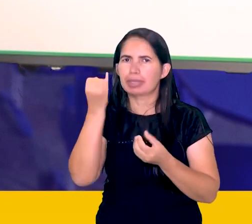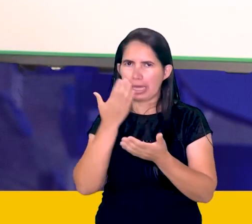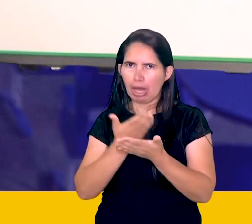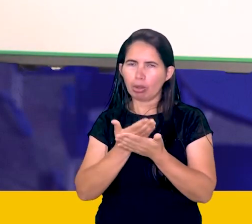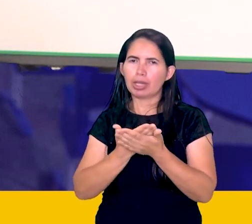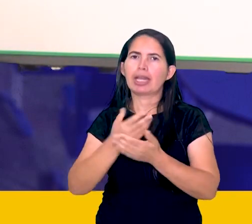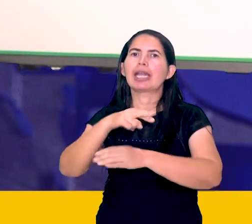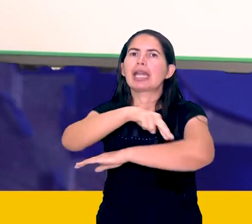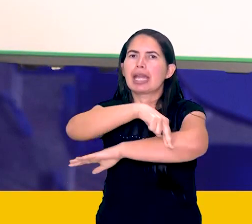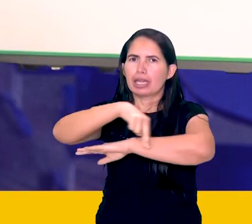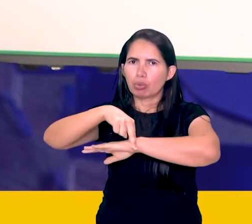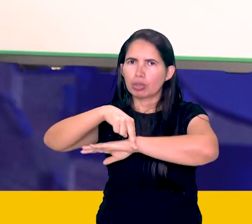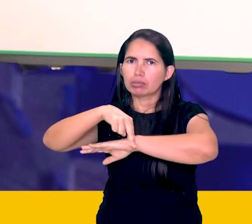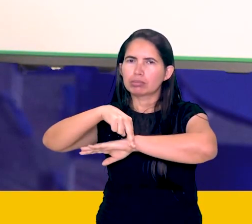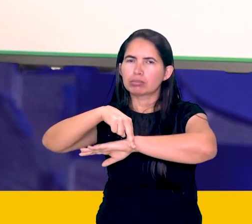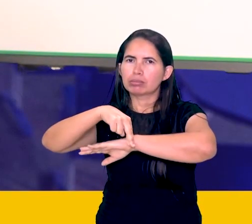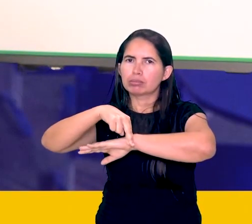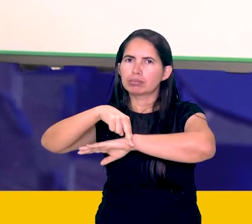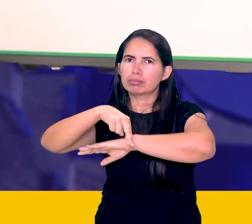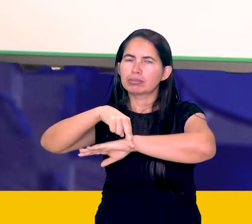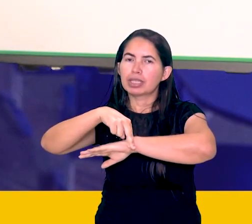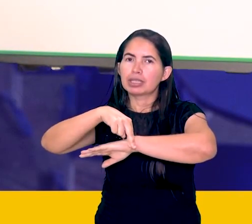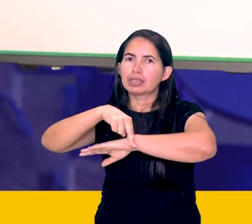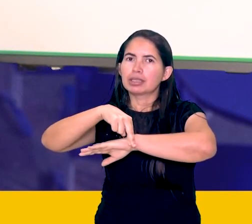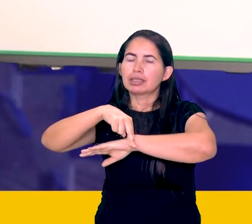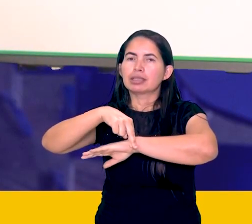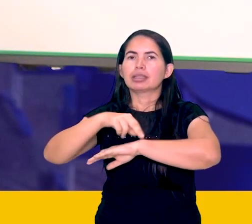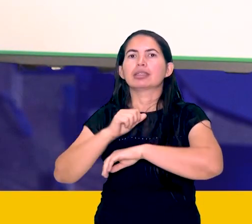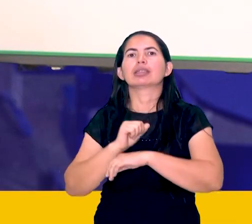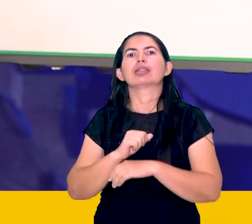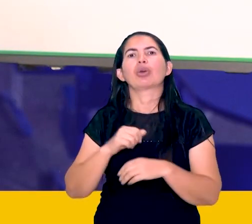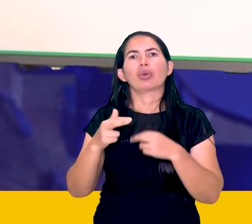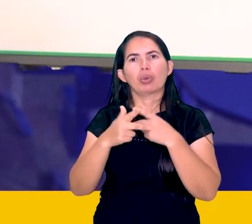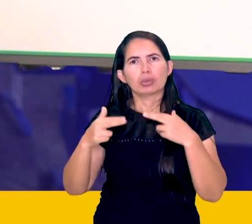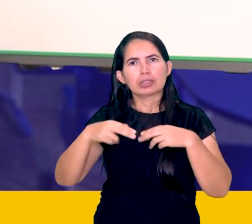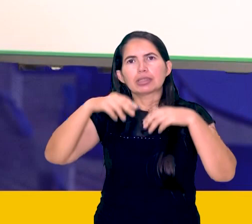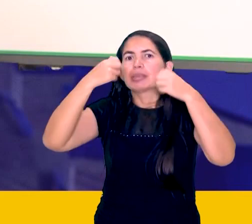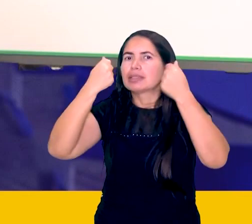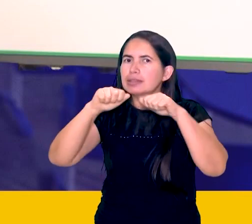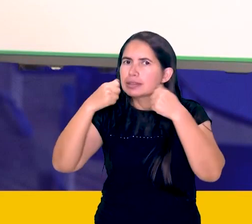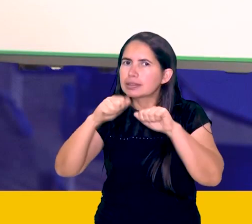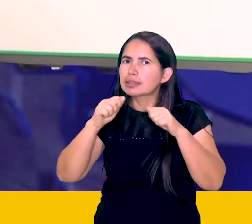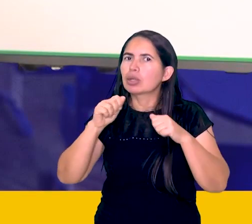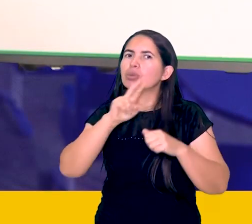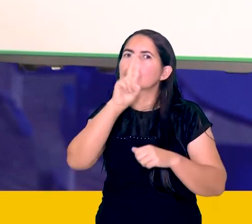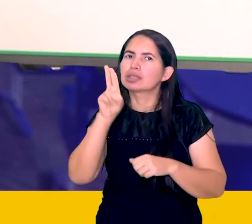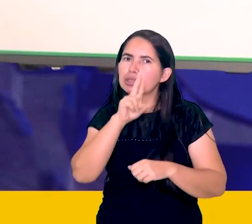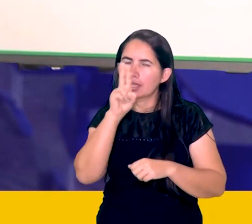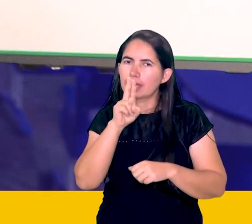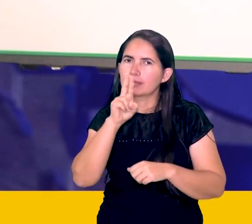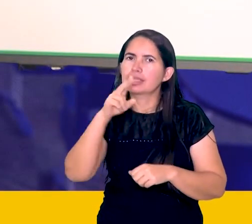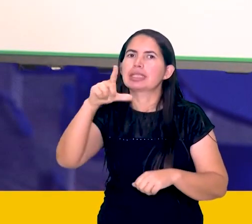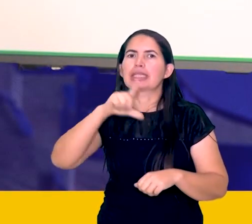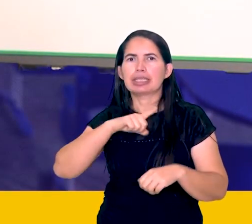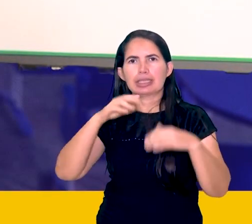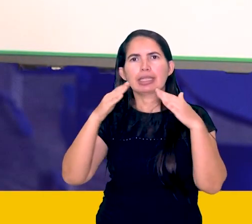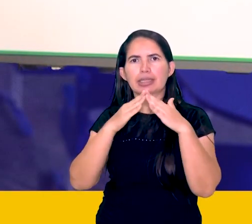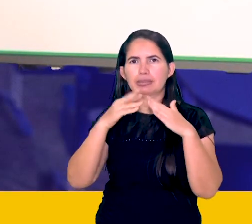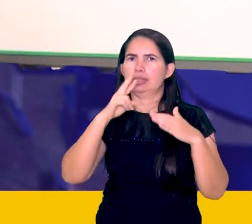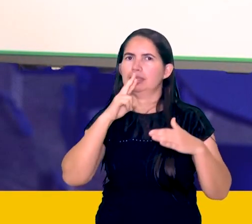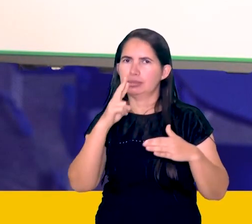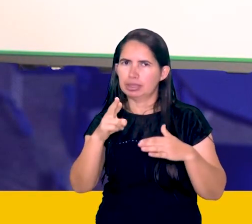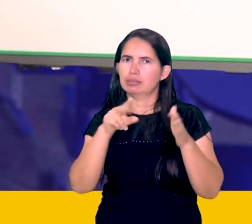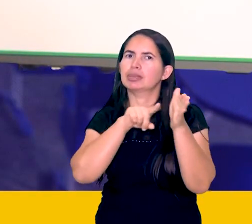Estamos falando de objetos que são essenciais que você tem em casa para responder as